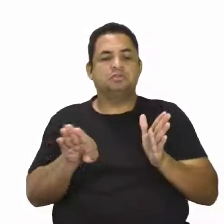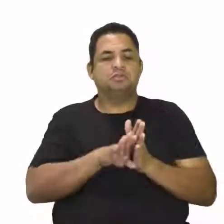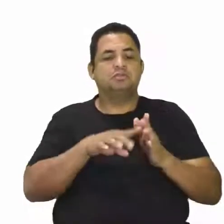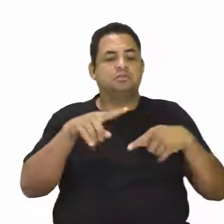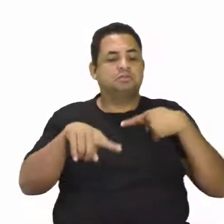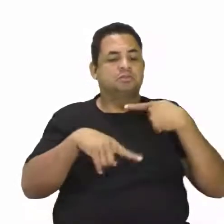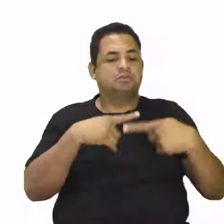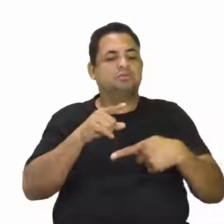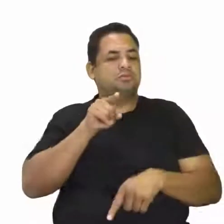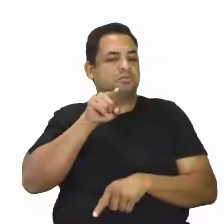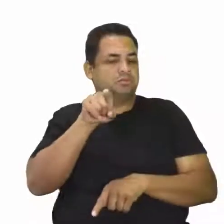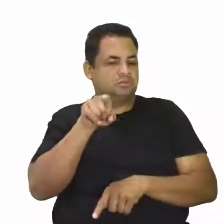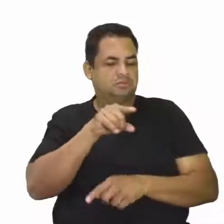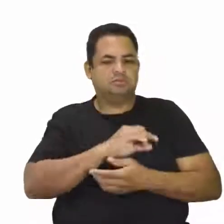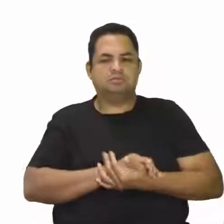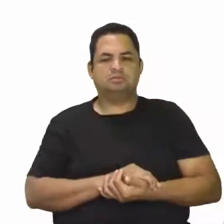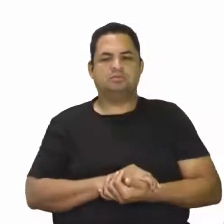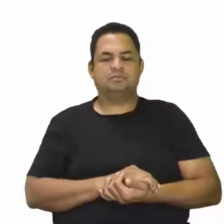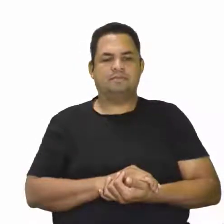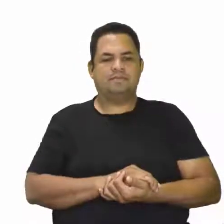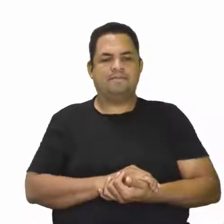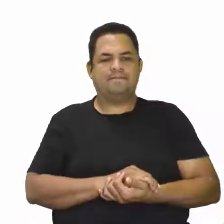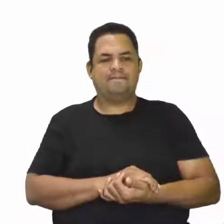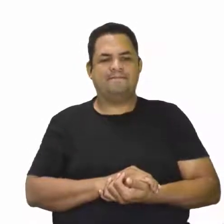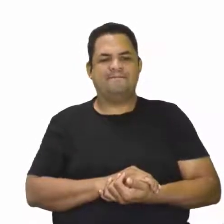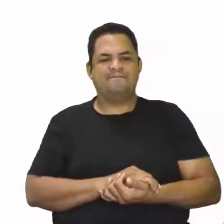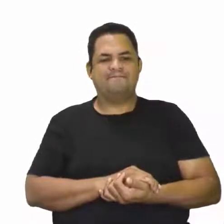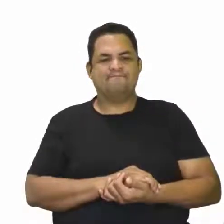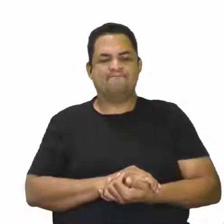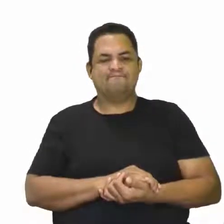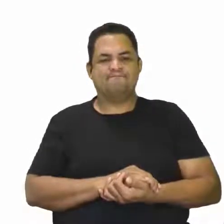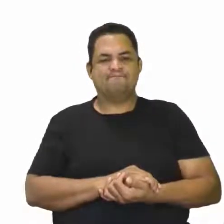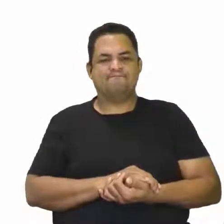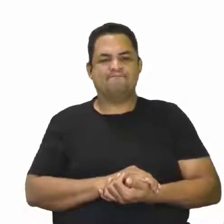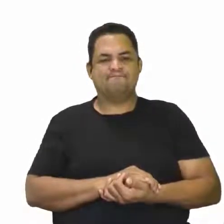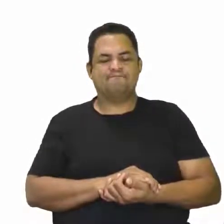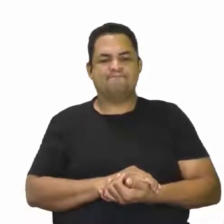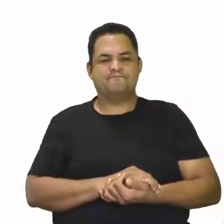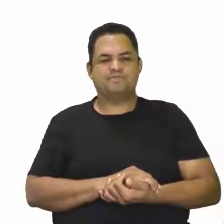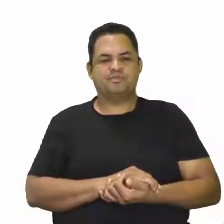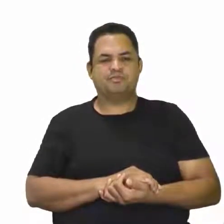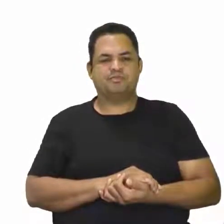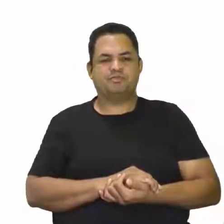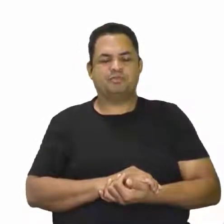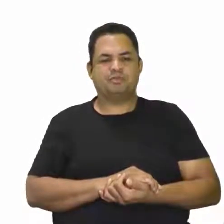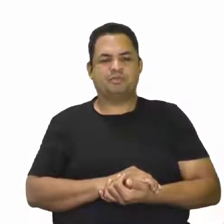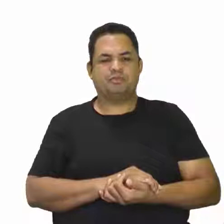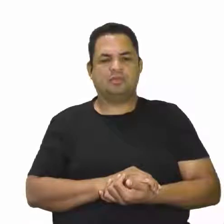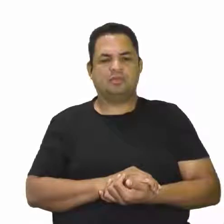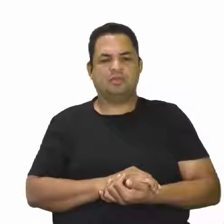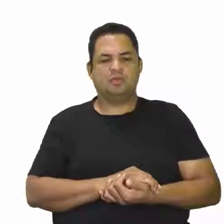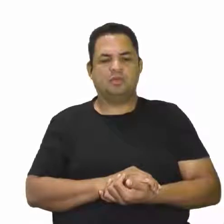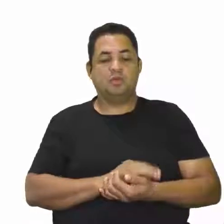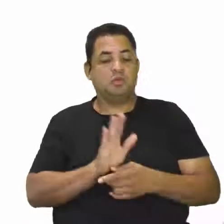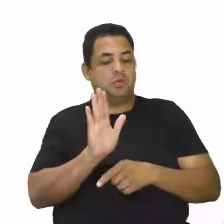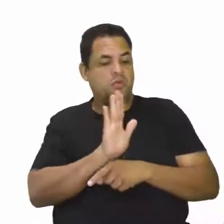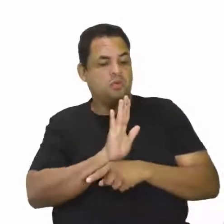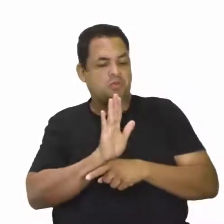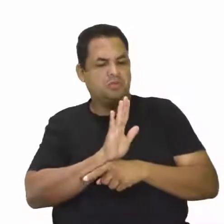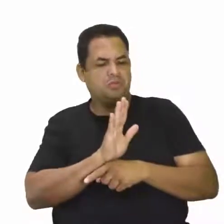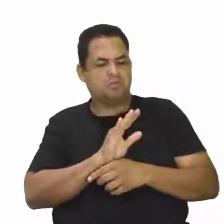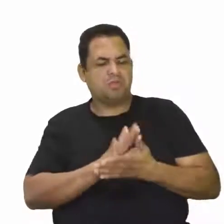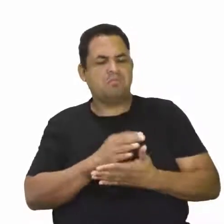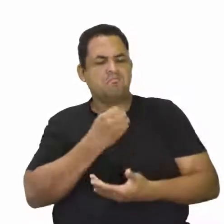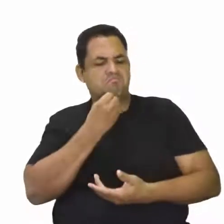muito depois de você. La película es mucho mejor de lo que pensamos. O